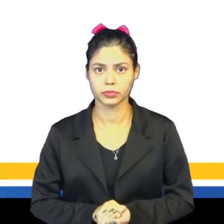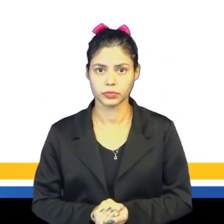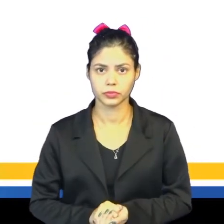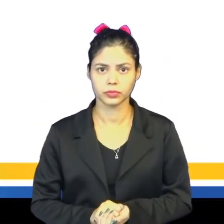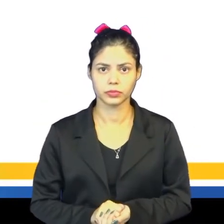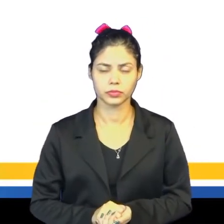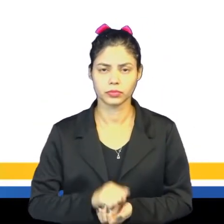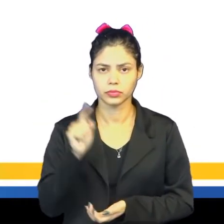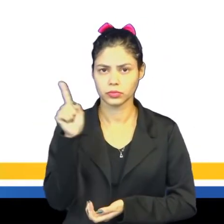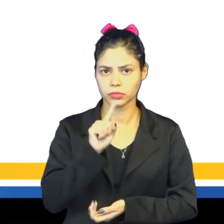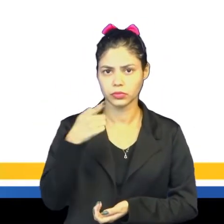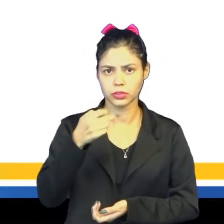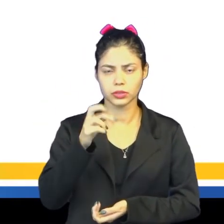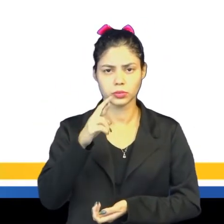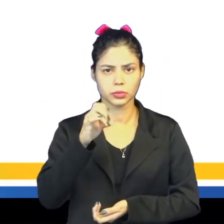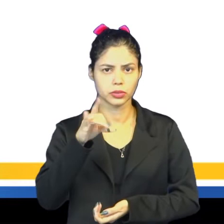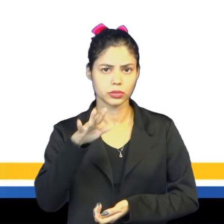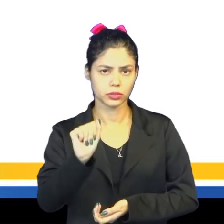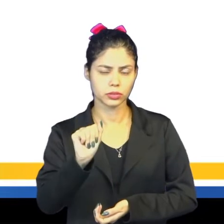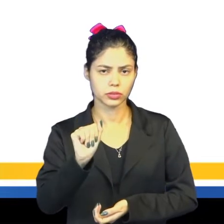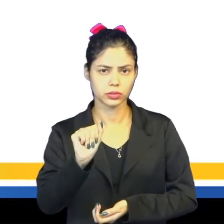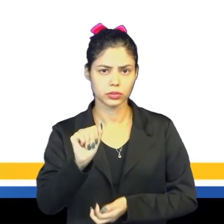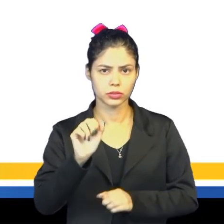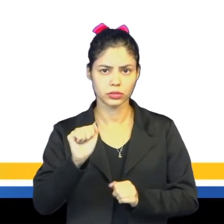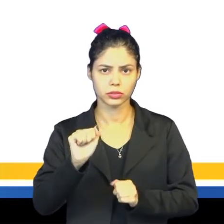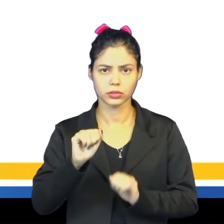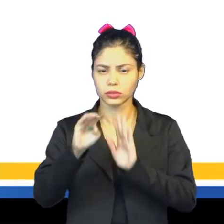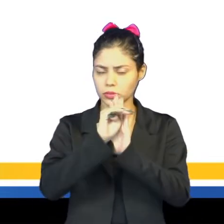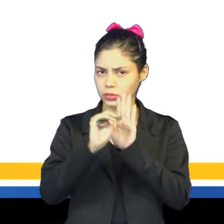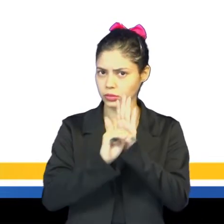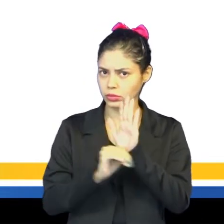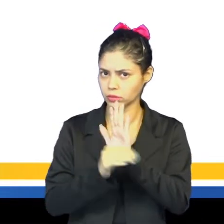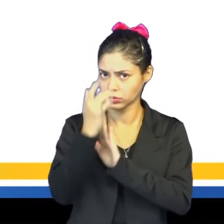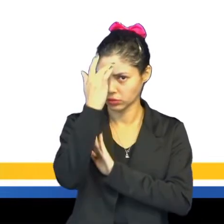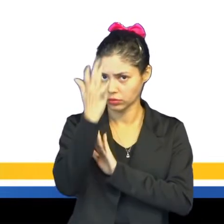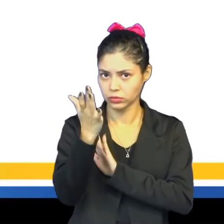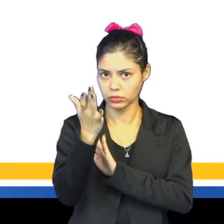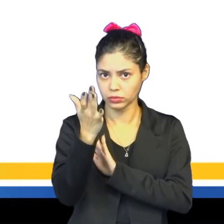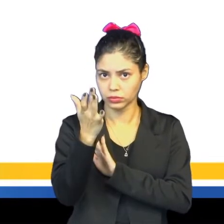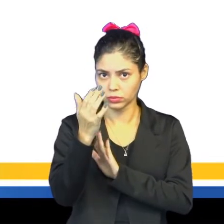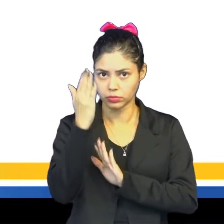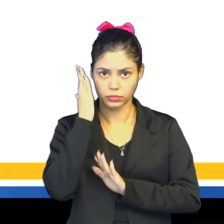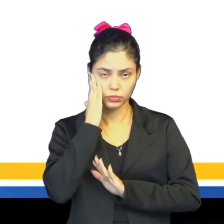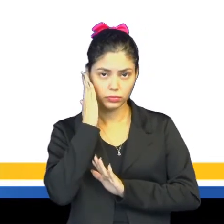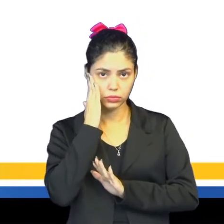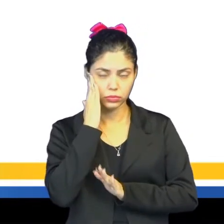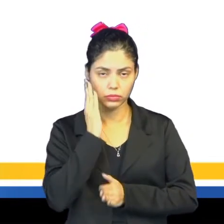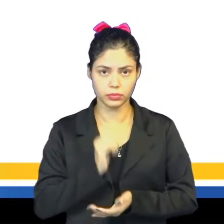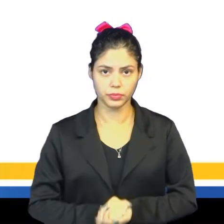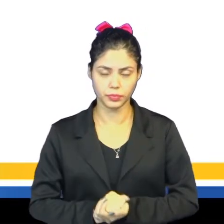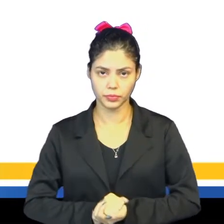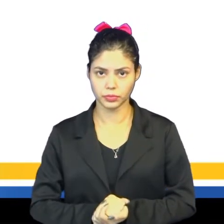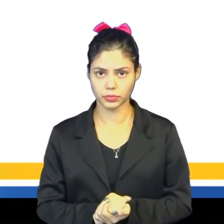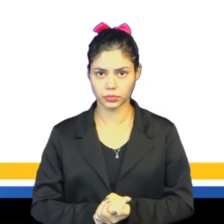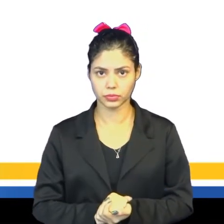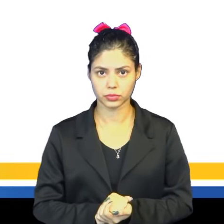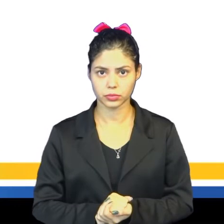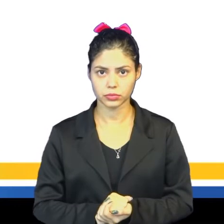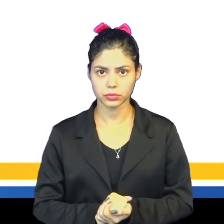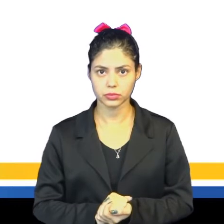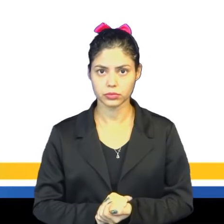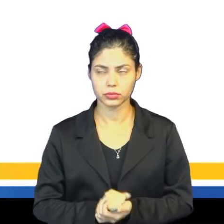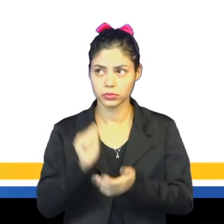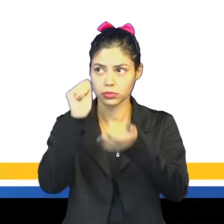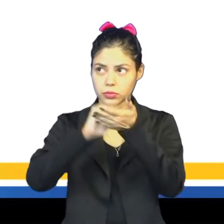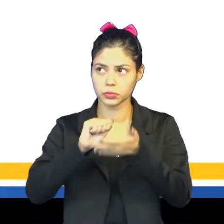as grandezas não proporcionais, elas são muito clássicas e fáceis de ser entendidas, tá? Eu deixei ela